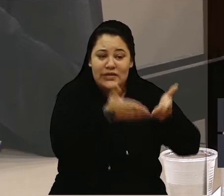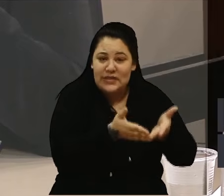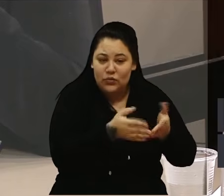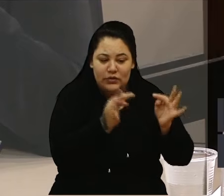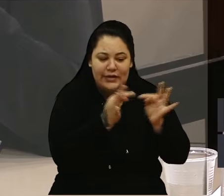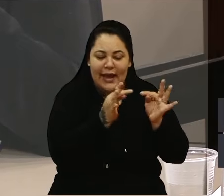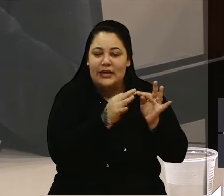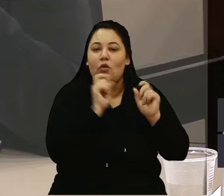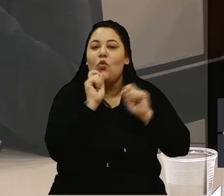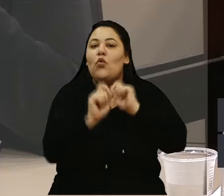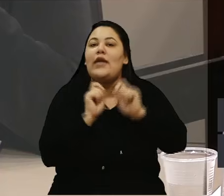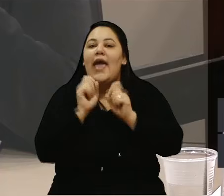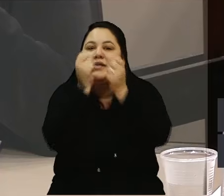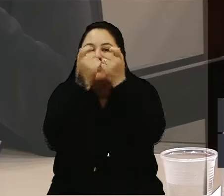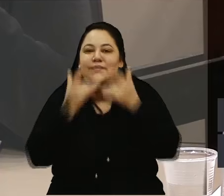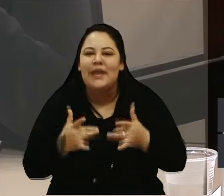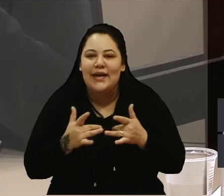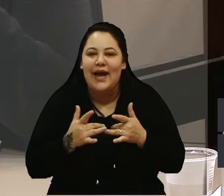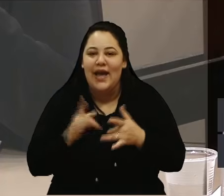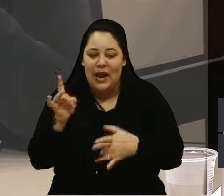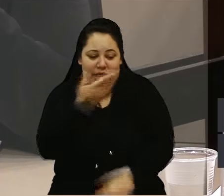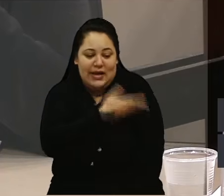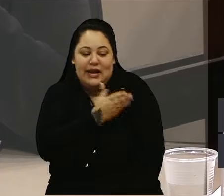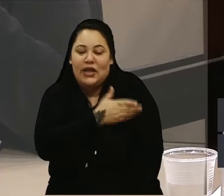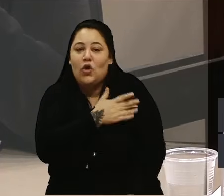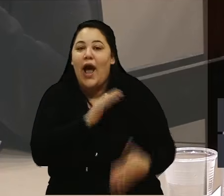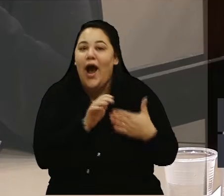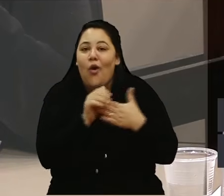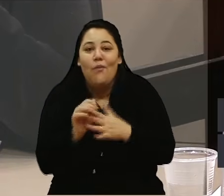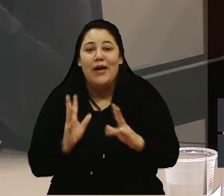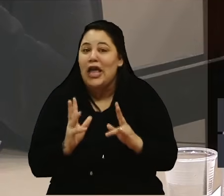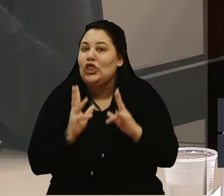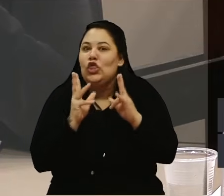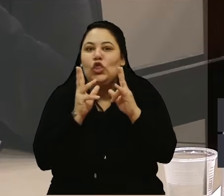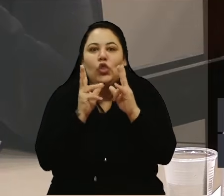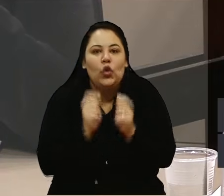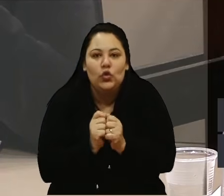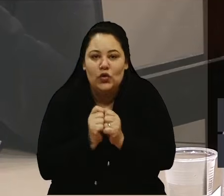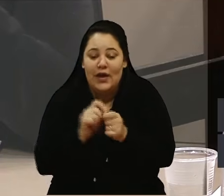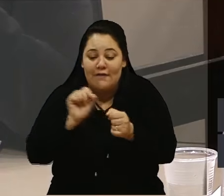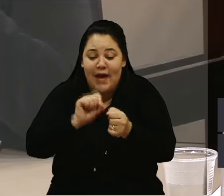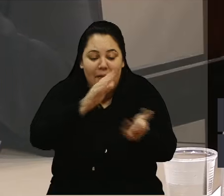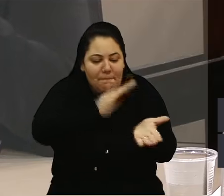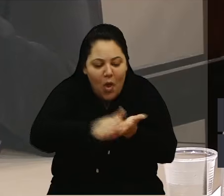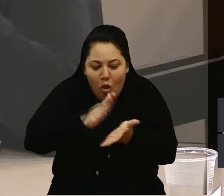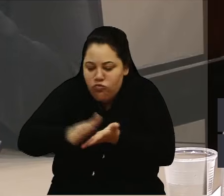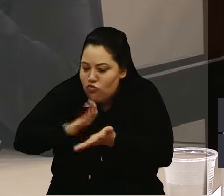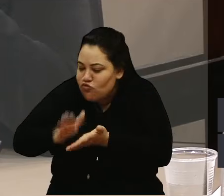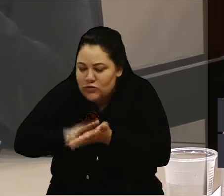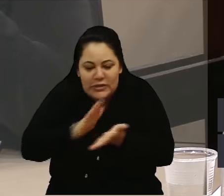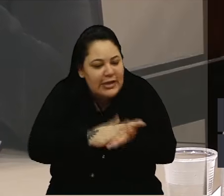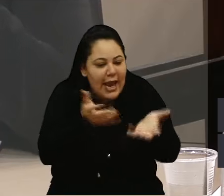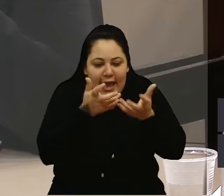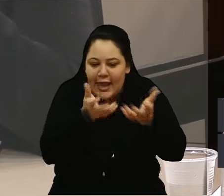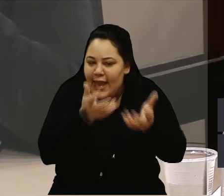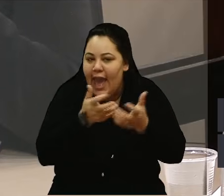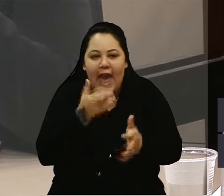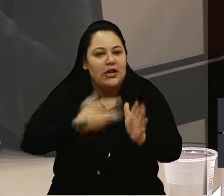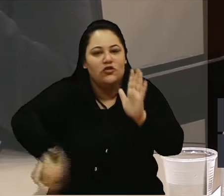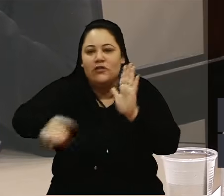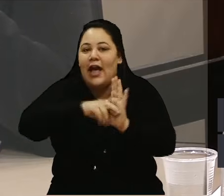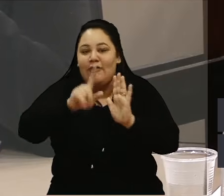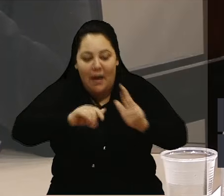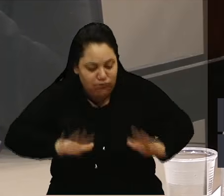que ele explica? Que ele conduz a comissão técnica e faz essa comissão técnica produzir resultados. É a frequência, a energia dele,